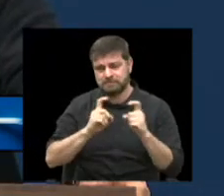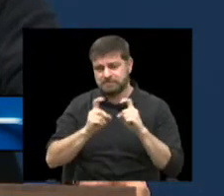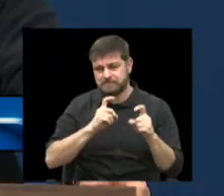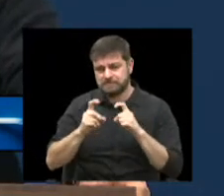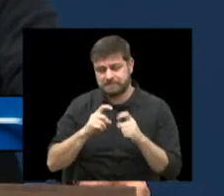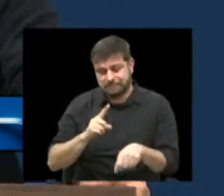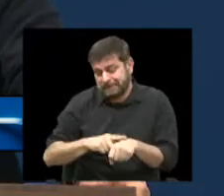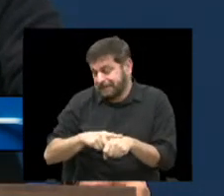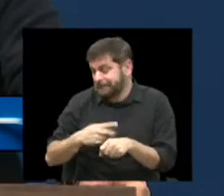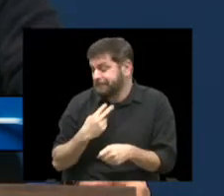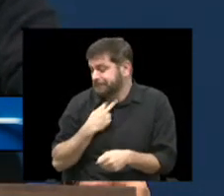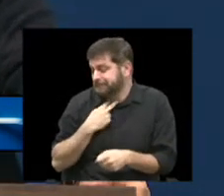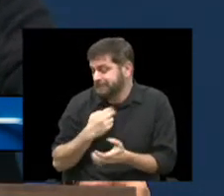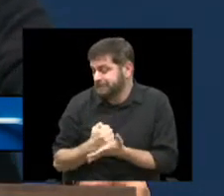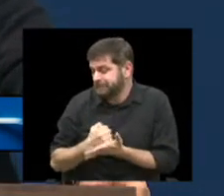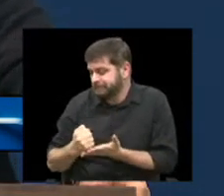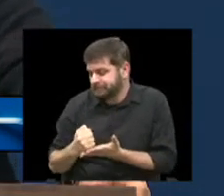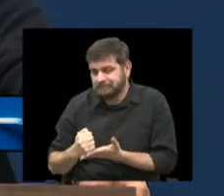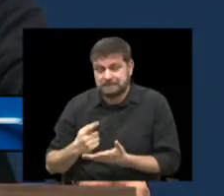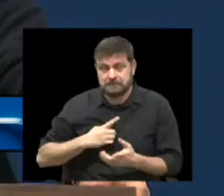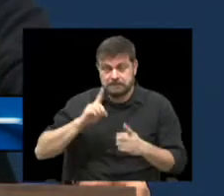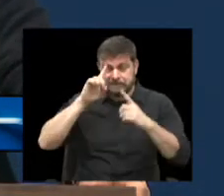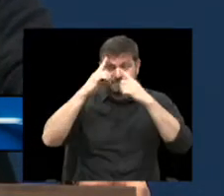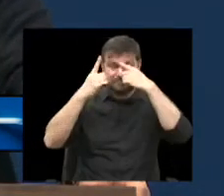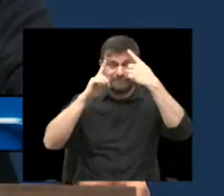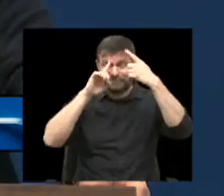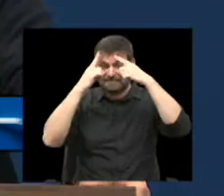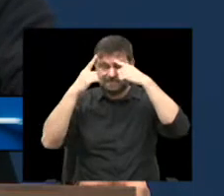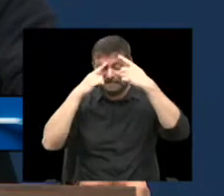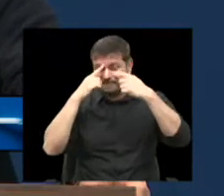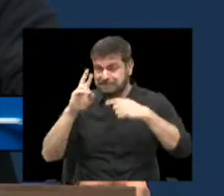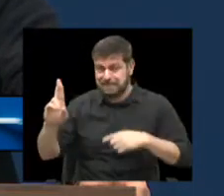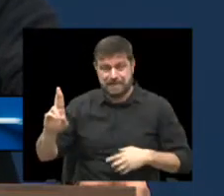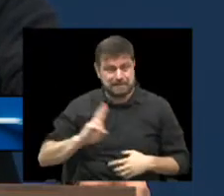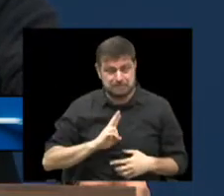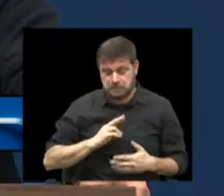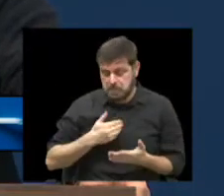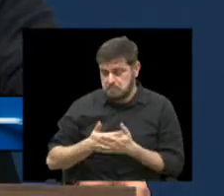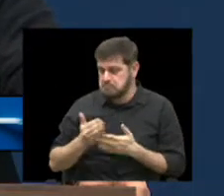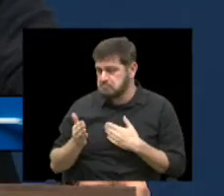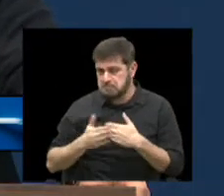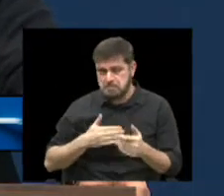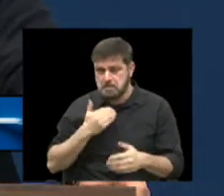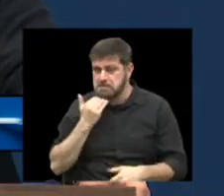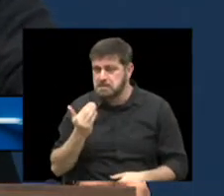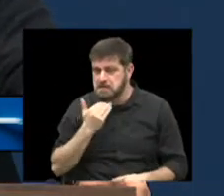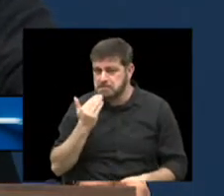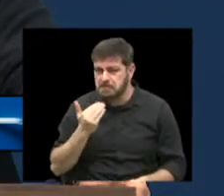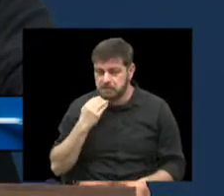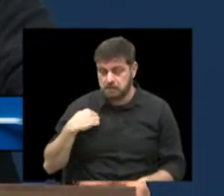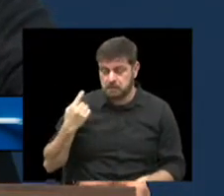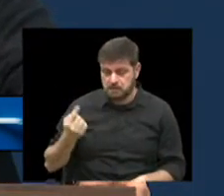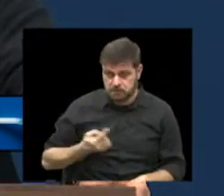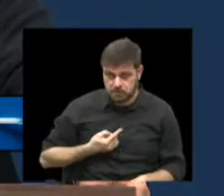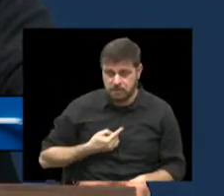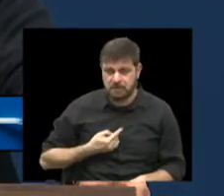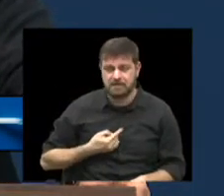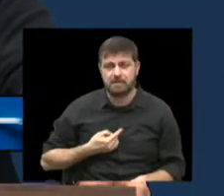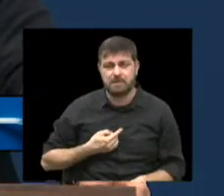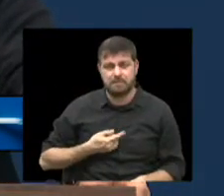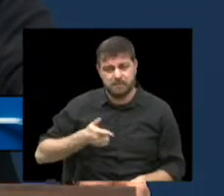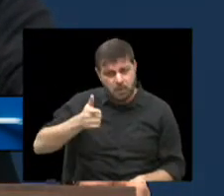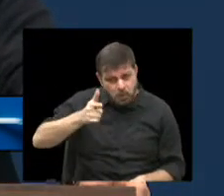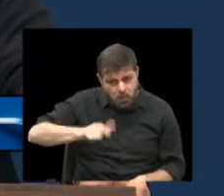reunião e muitas questões não foram respondidas. Então nós convidamos